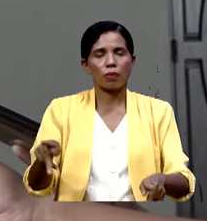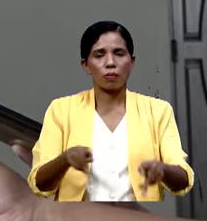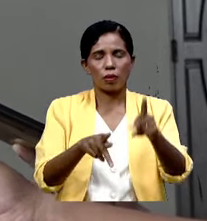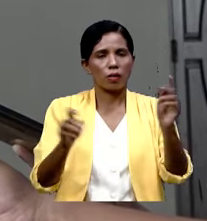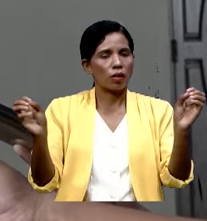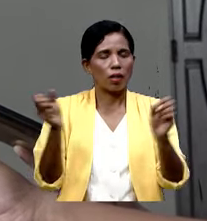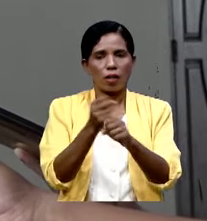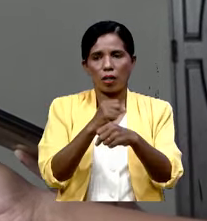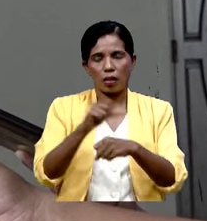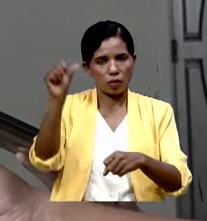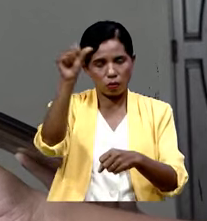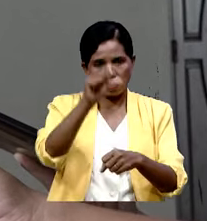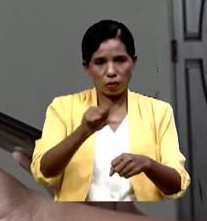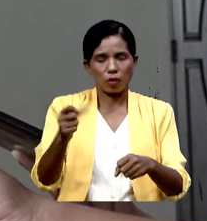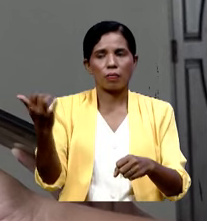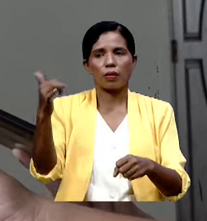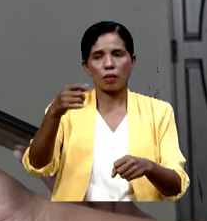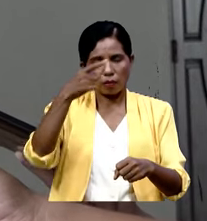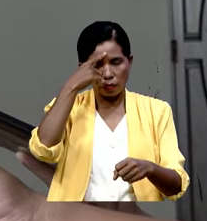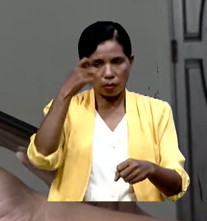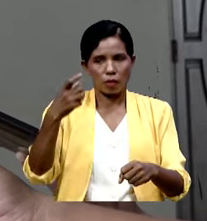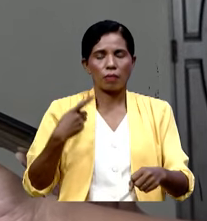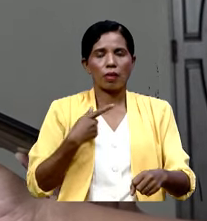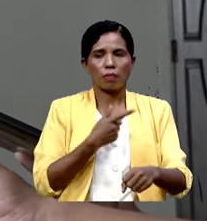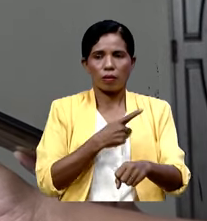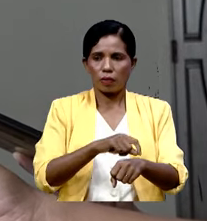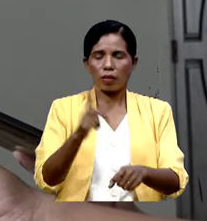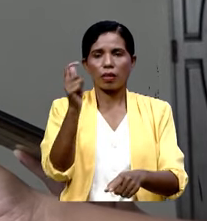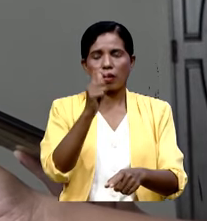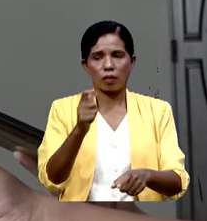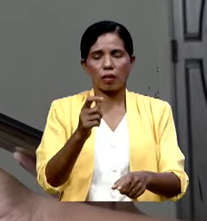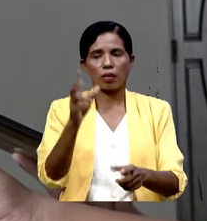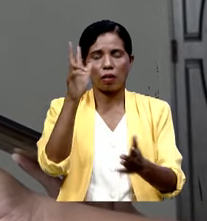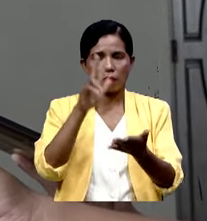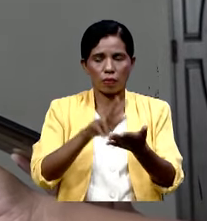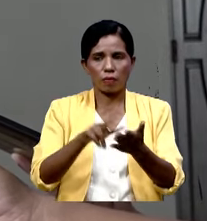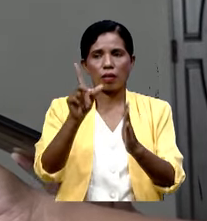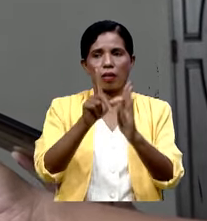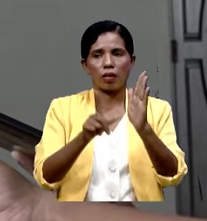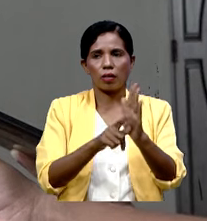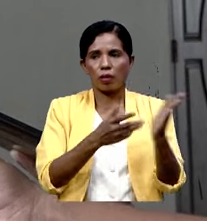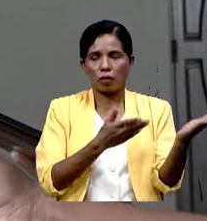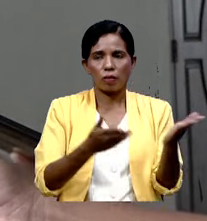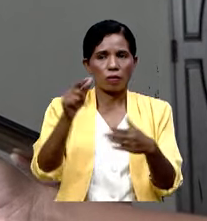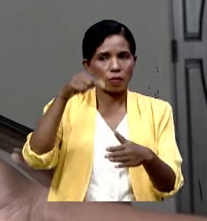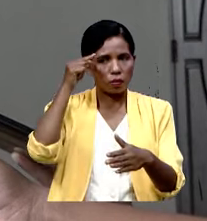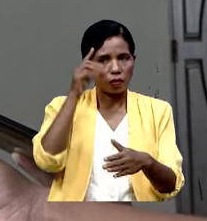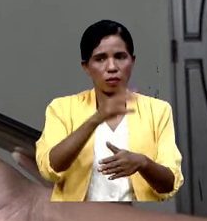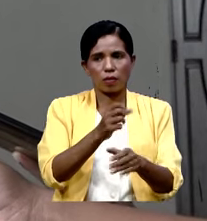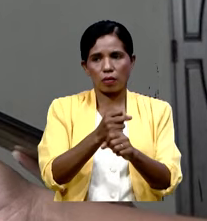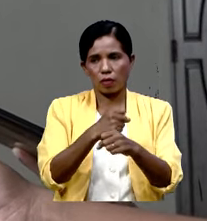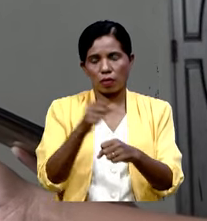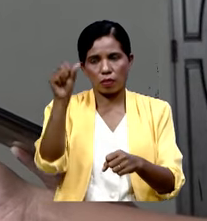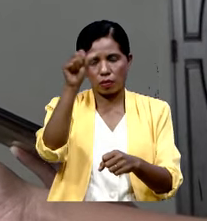sira. Também na Nemaca, Parlamento Nacional, e terça-feira, se aprova a resolução para depois ser o governo, para depois ser a auditoria